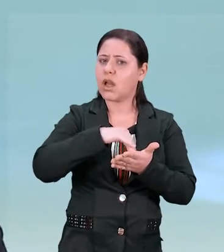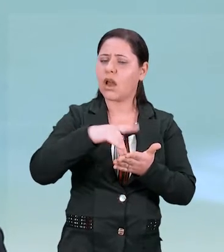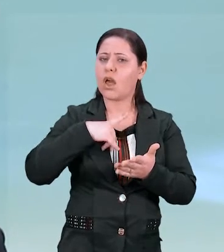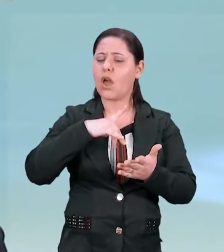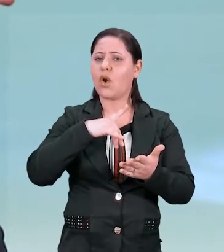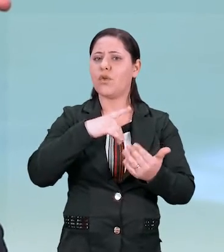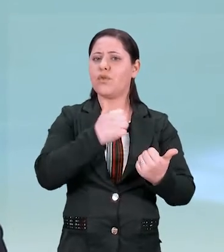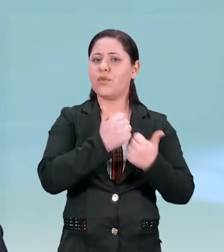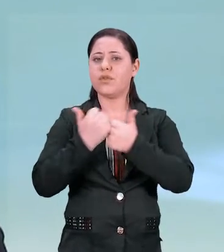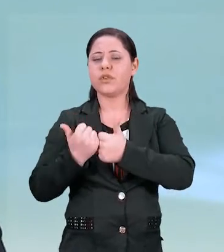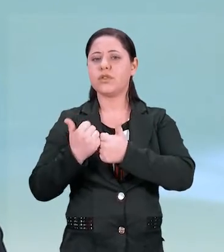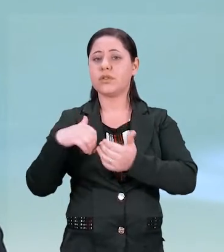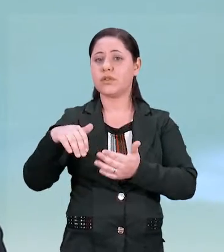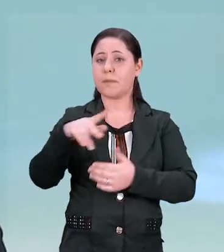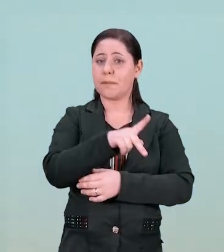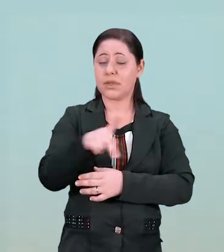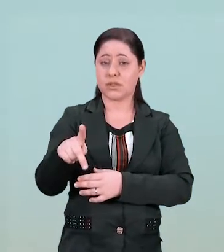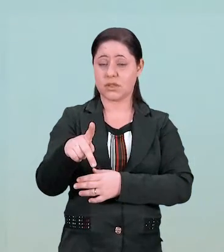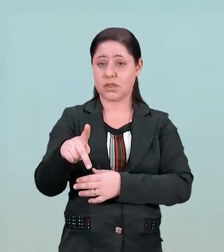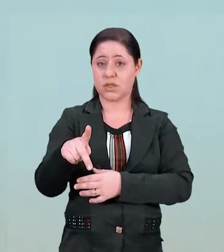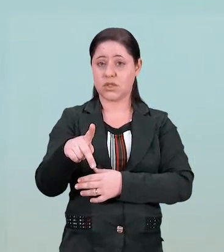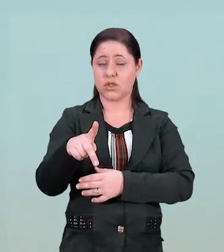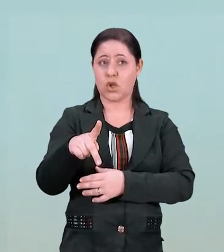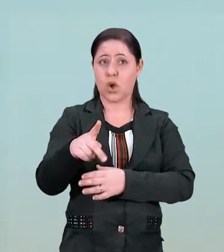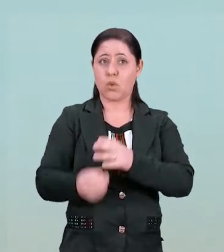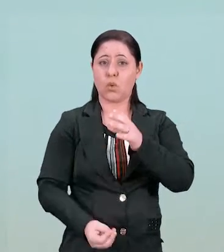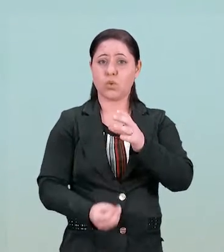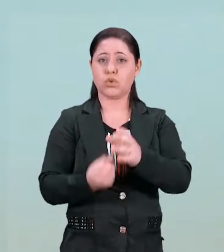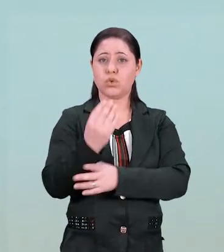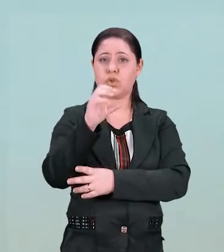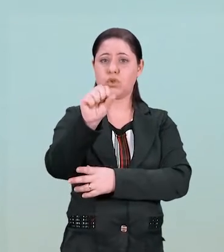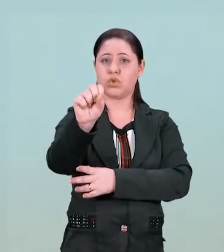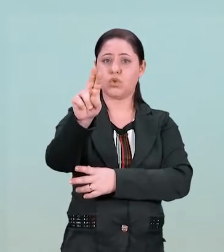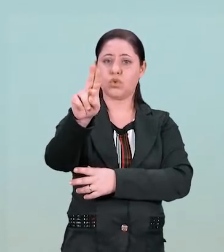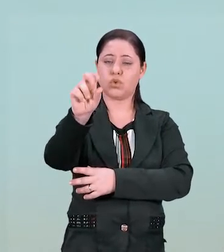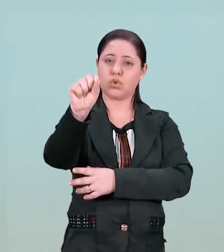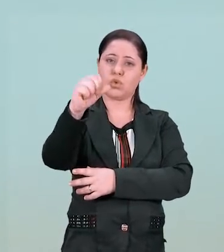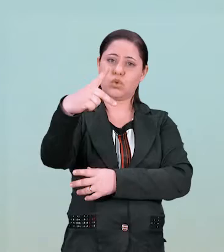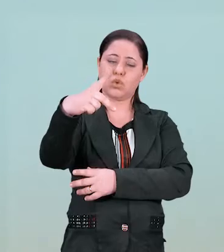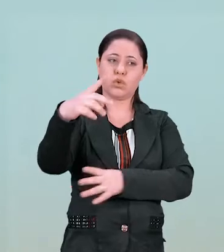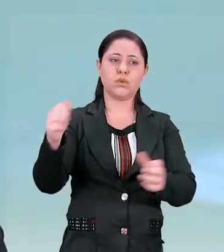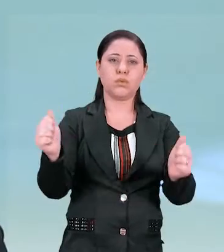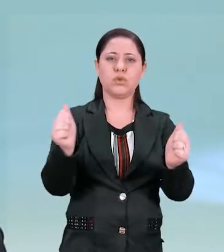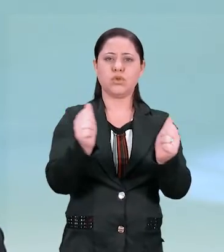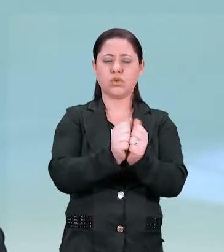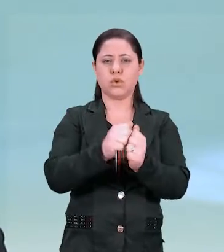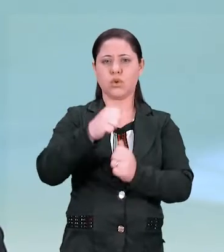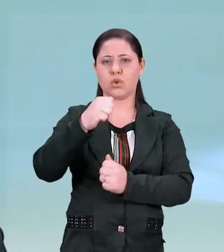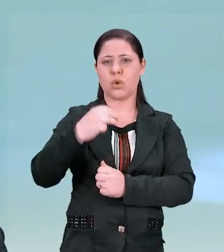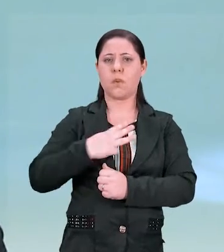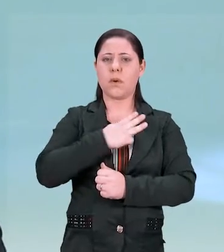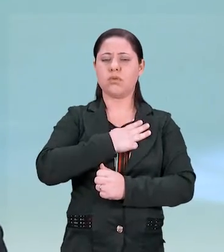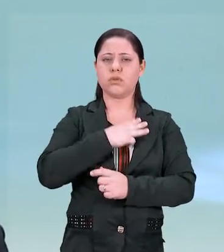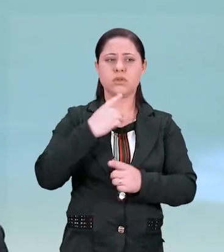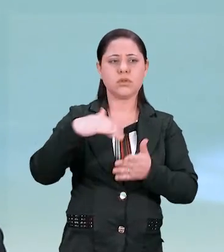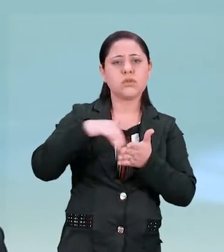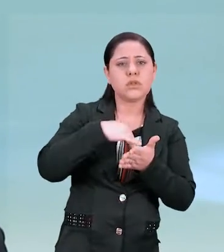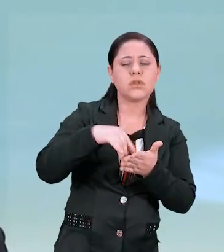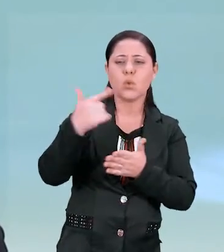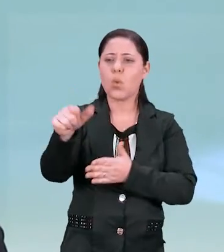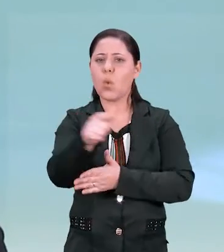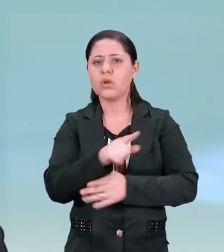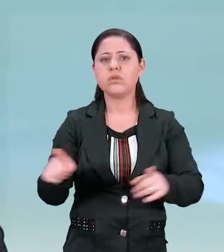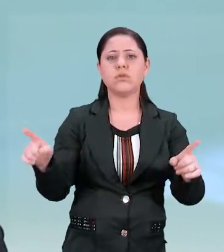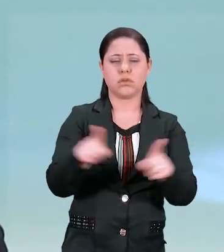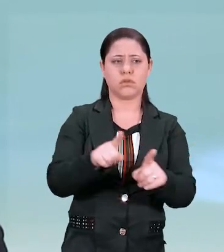Secretários, ajudamos a construir o SUSP, o modelo do SUSP, junto com o Maurício e outros secretários a formular aquele modelo. Muito bem,